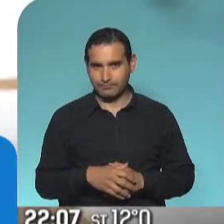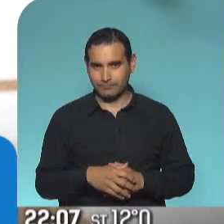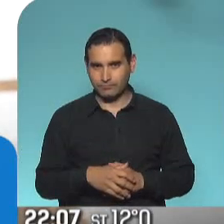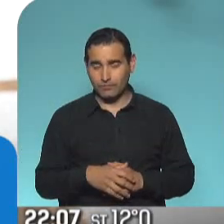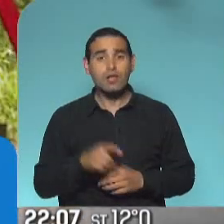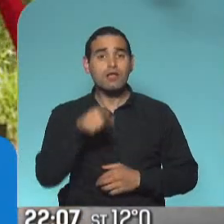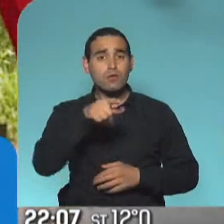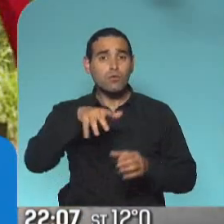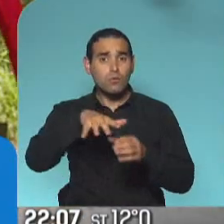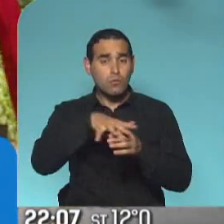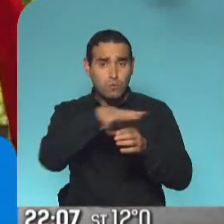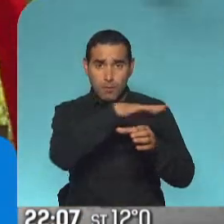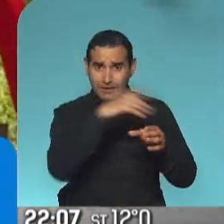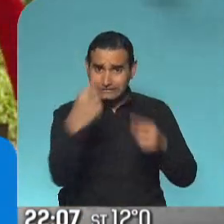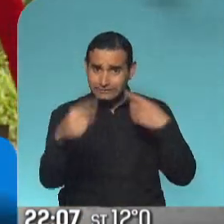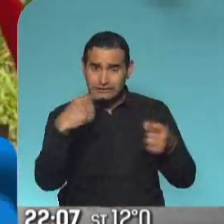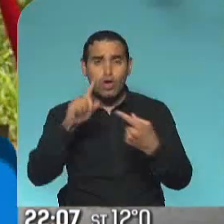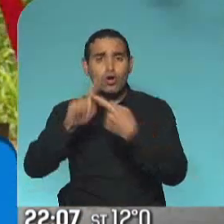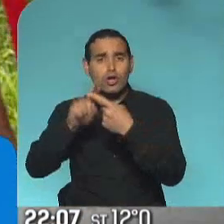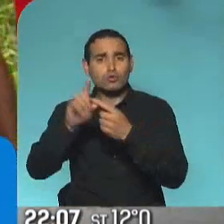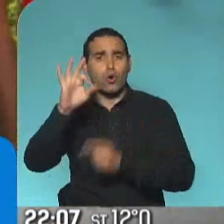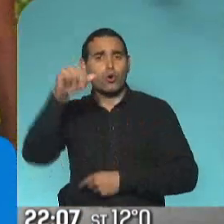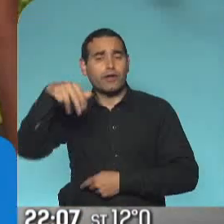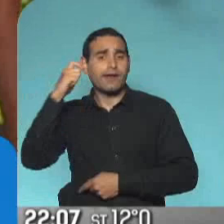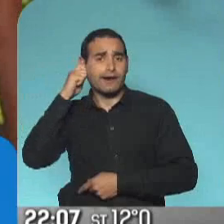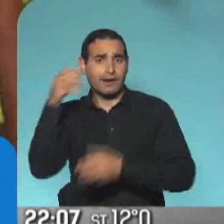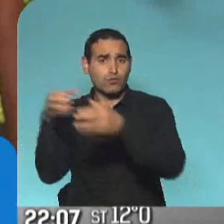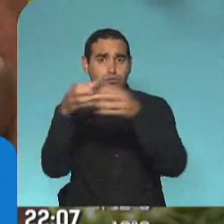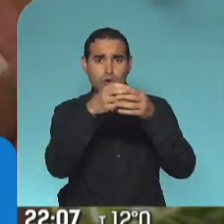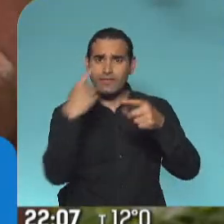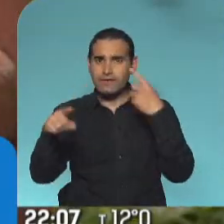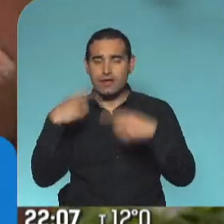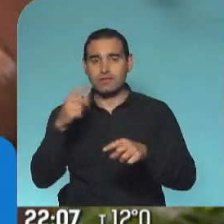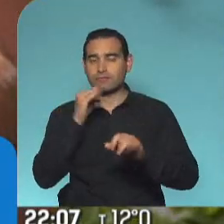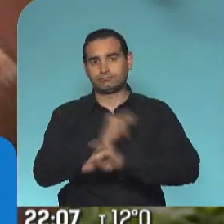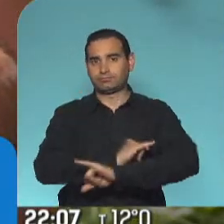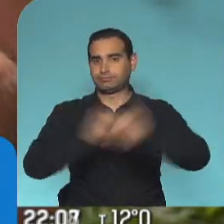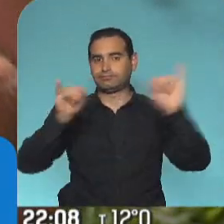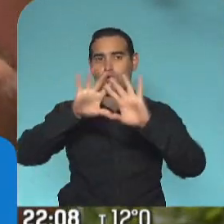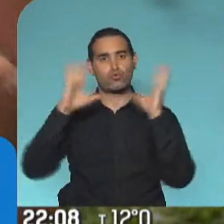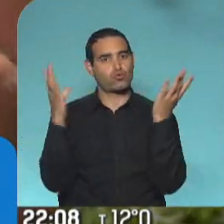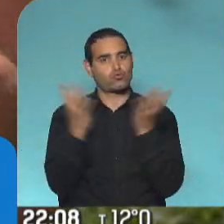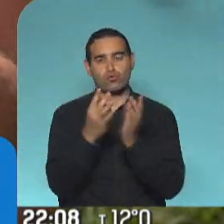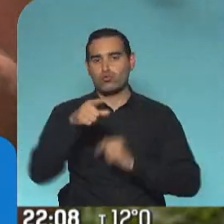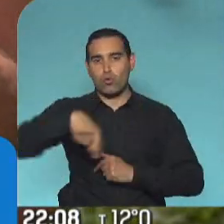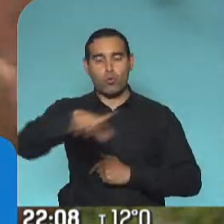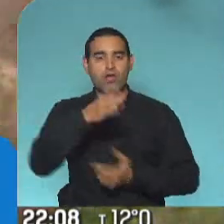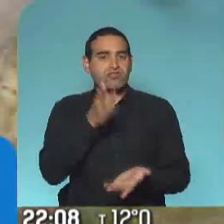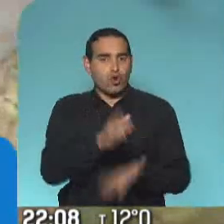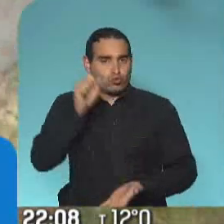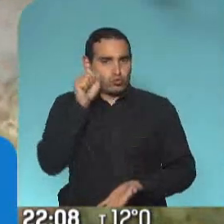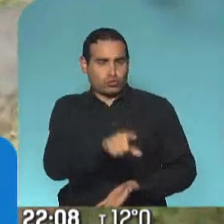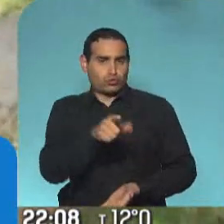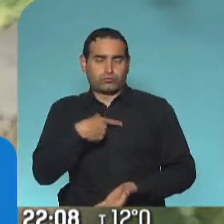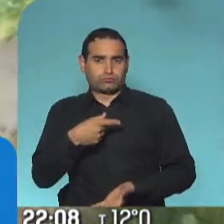Varias de estas etnias, en contacto con organismos internacionales, vienen alertando al mundo sobre la vulneración de sus derechos y la